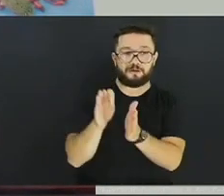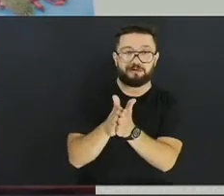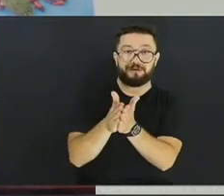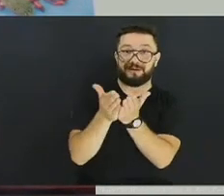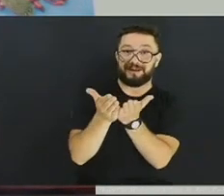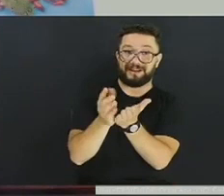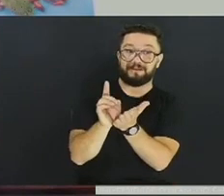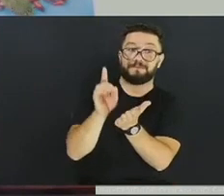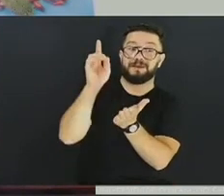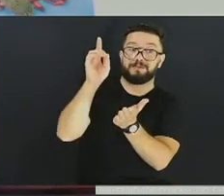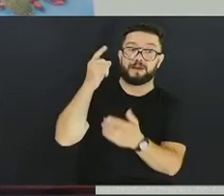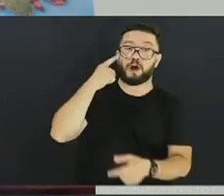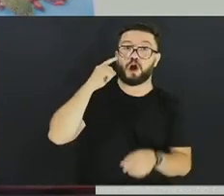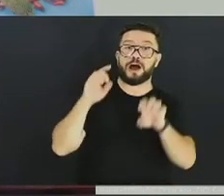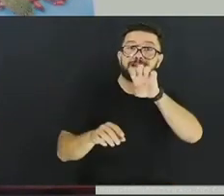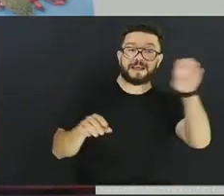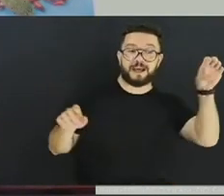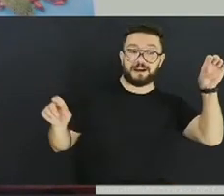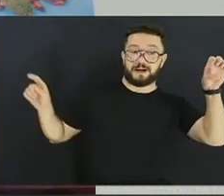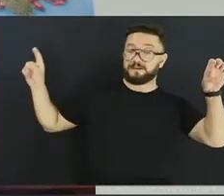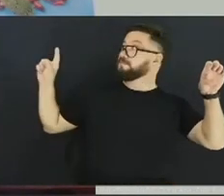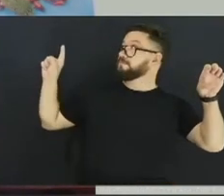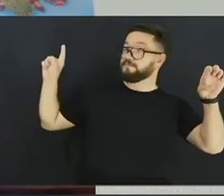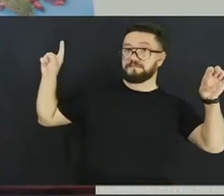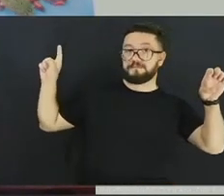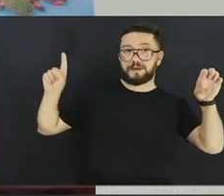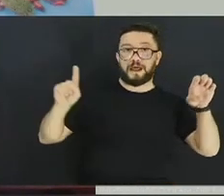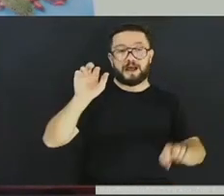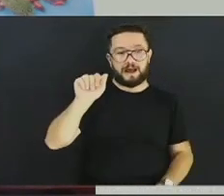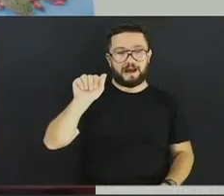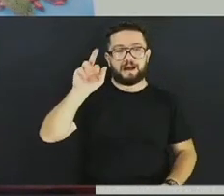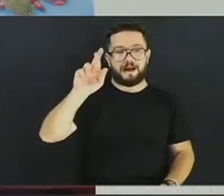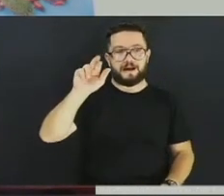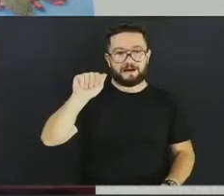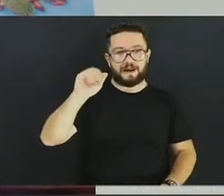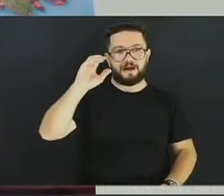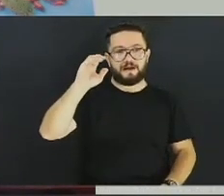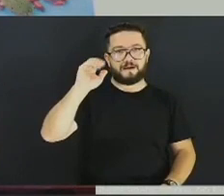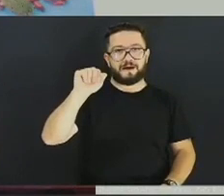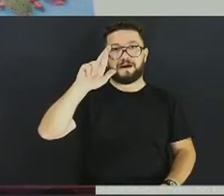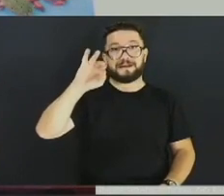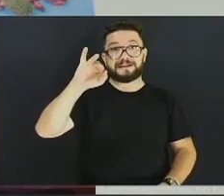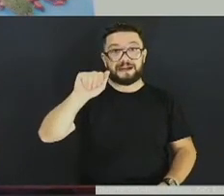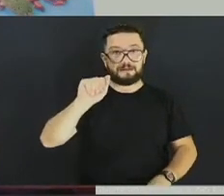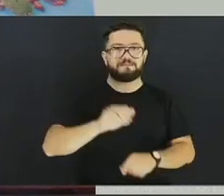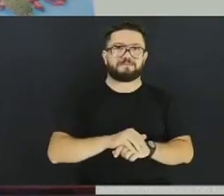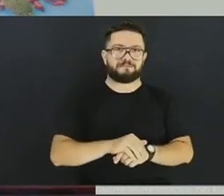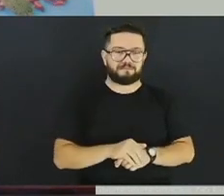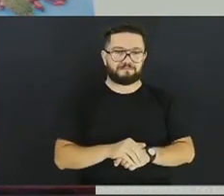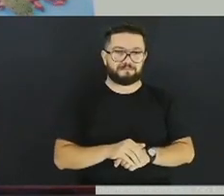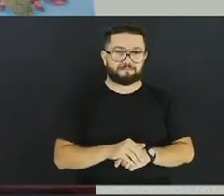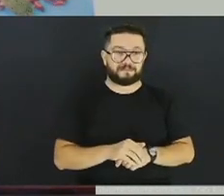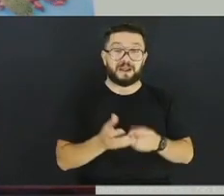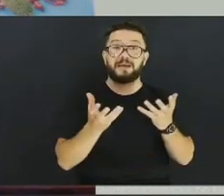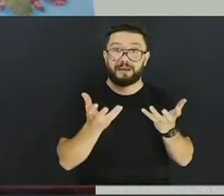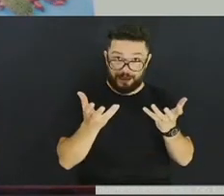Araucária, e ali dá os detalhes técnicos, científicos, e quem quer fazer um plantio não enxertado, o último